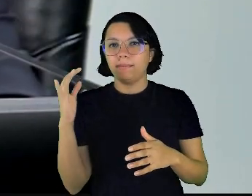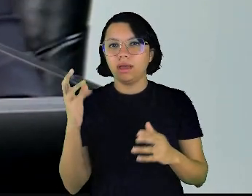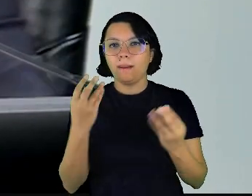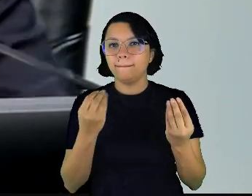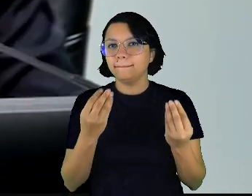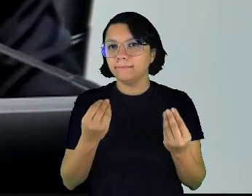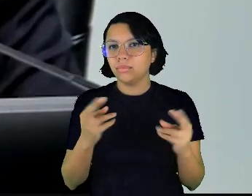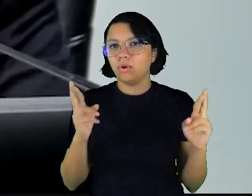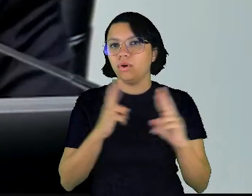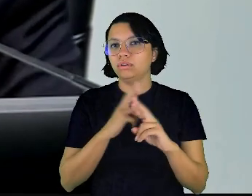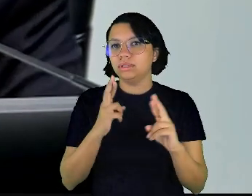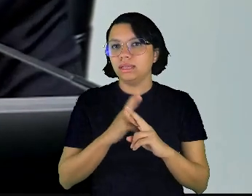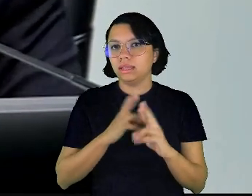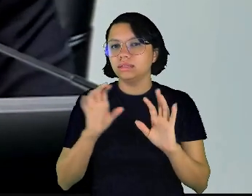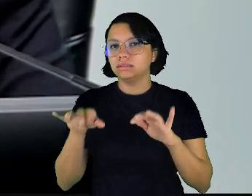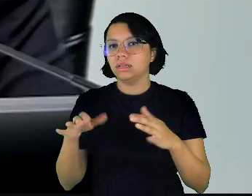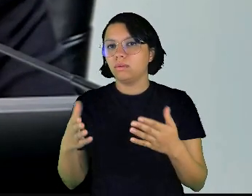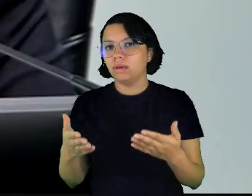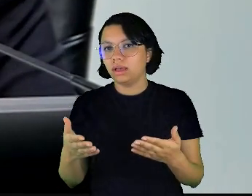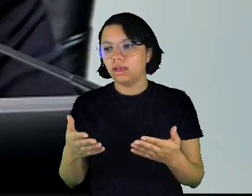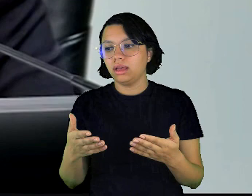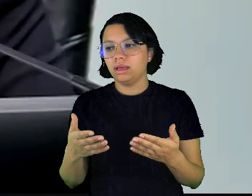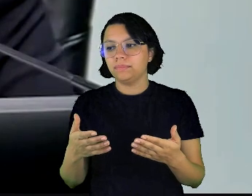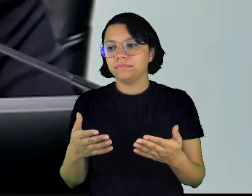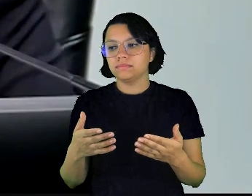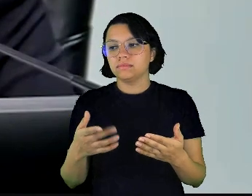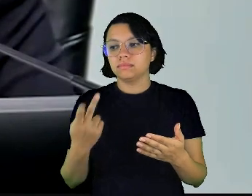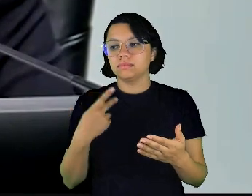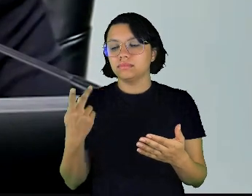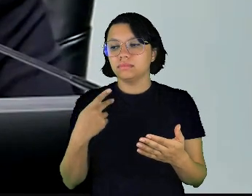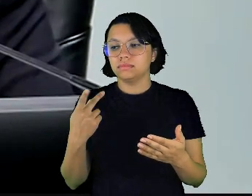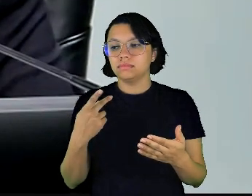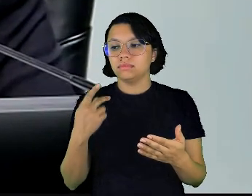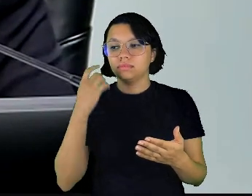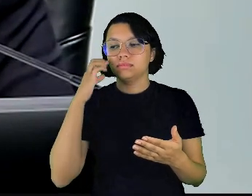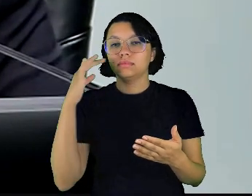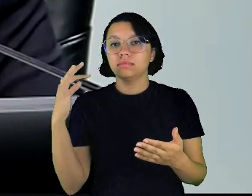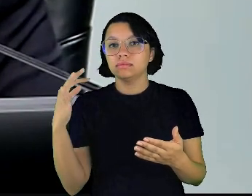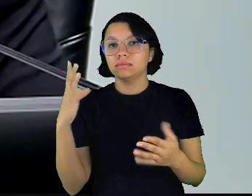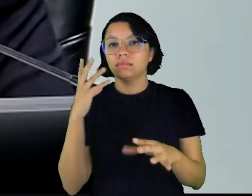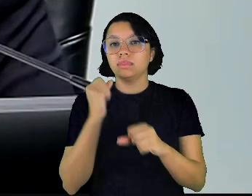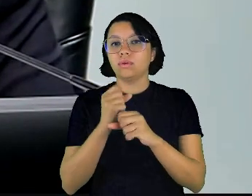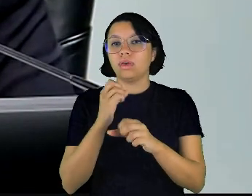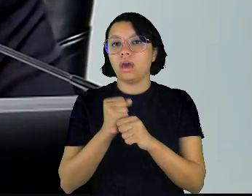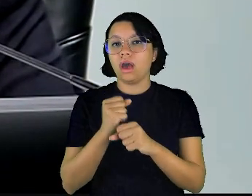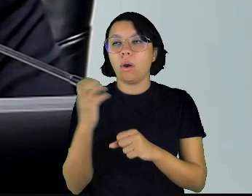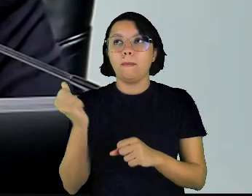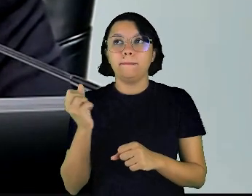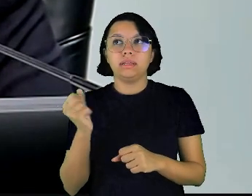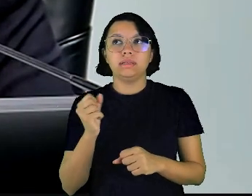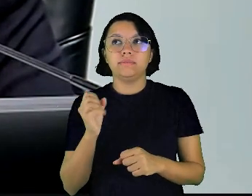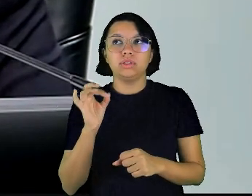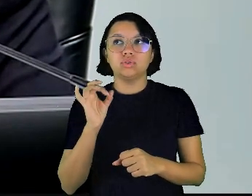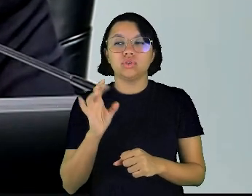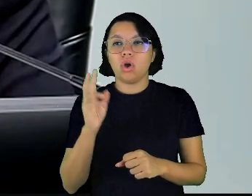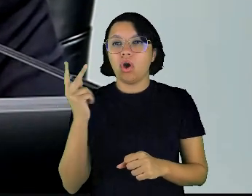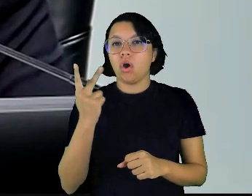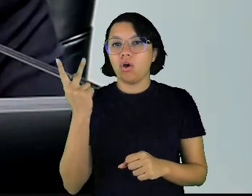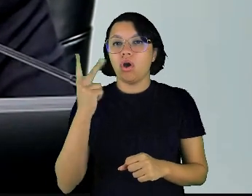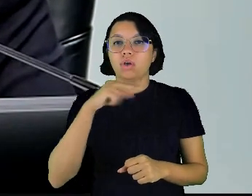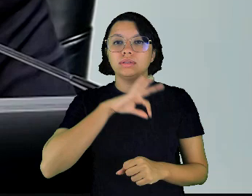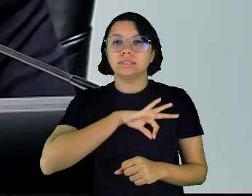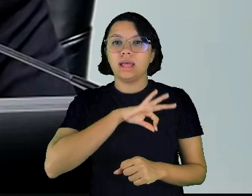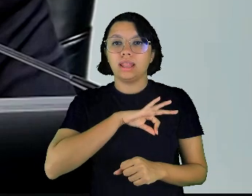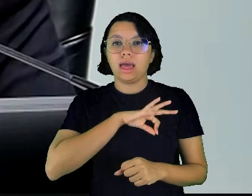a respeito disso, ou a gente pensa no cálculo do benefício, pensando só no valor do salário de contribuição, mas o tempo faz uma